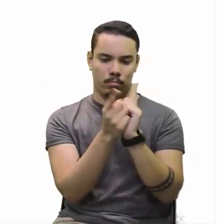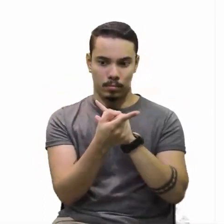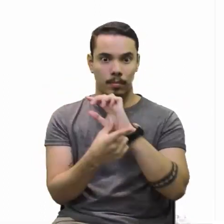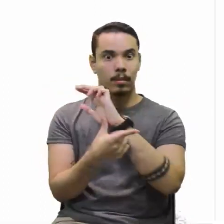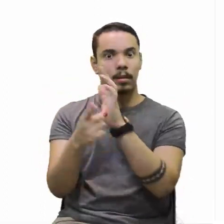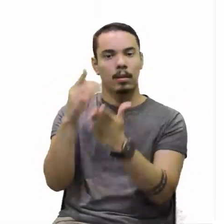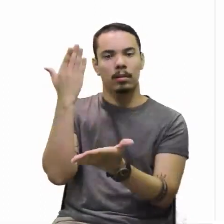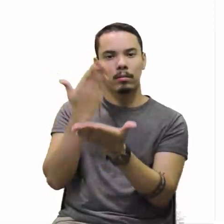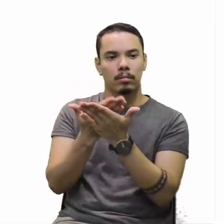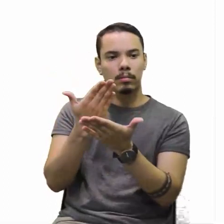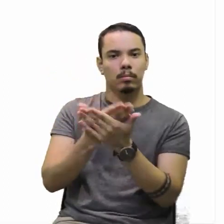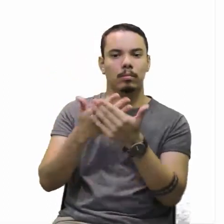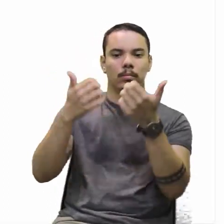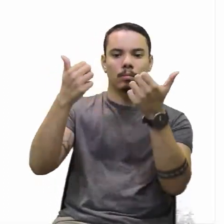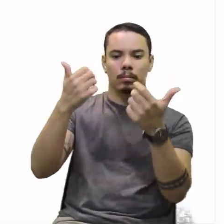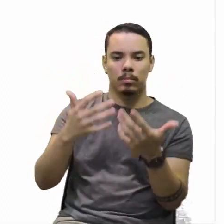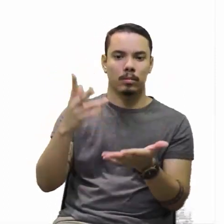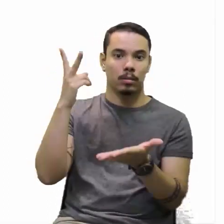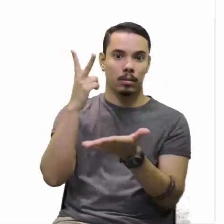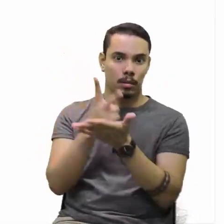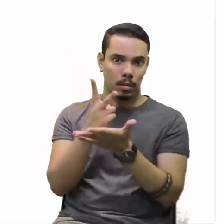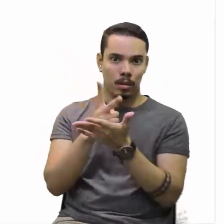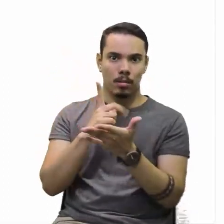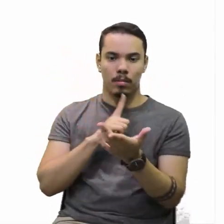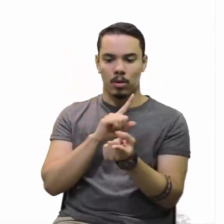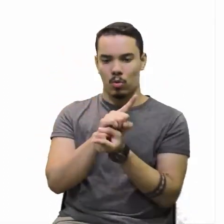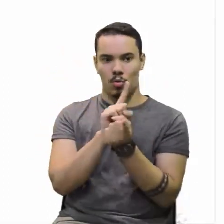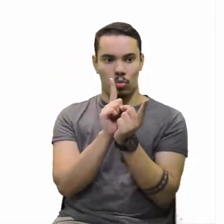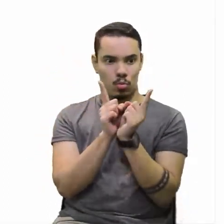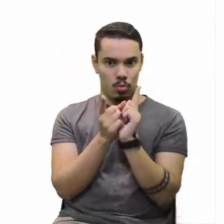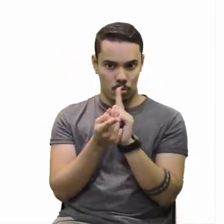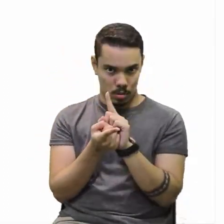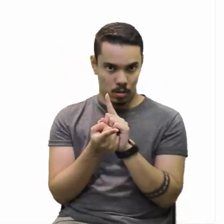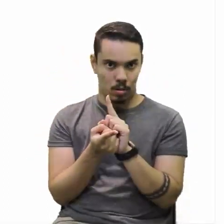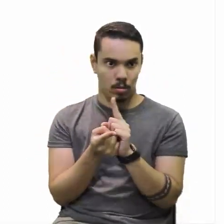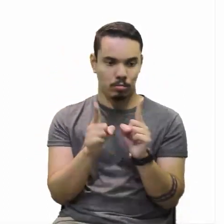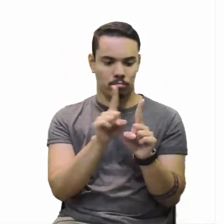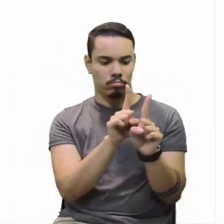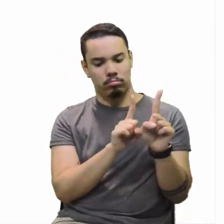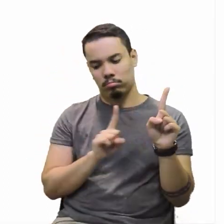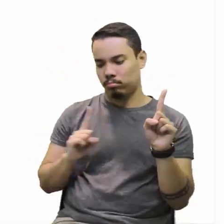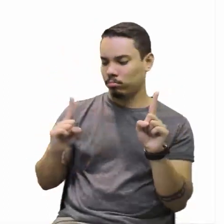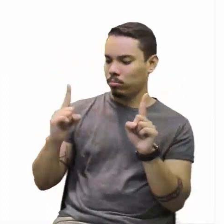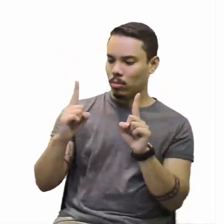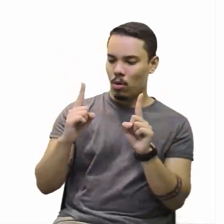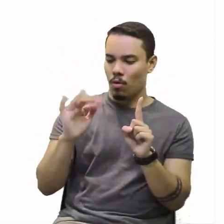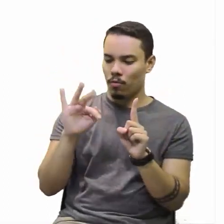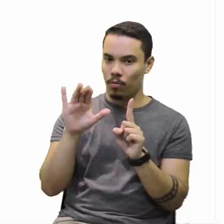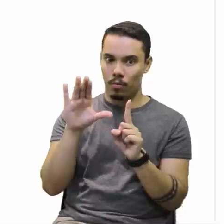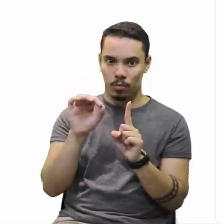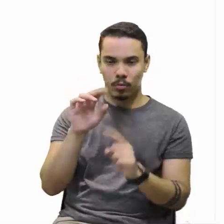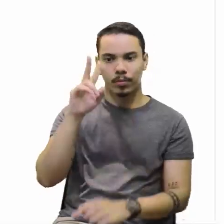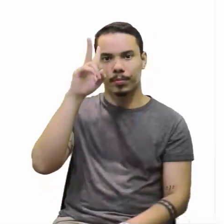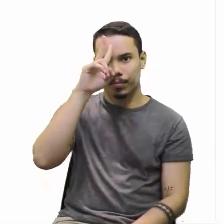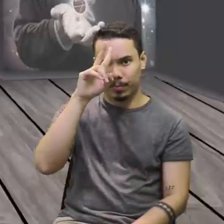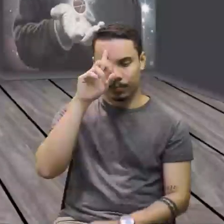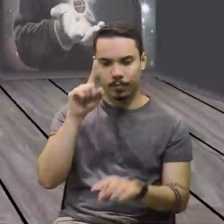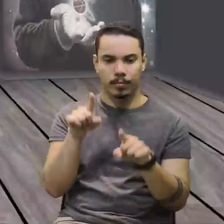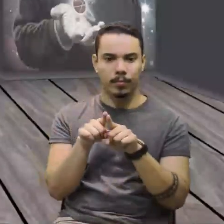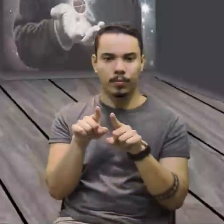na aula aí que sempre de oposição, tá? Se opondo ao fluxo. Lembrando aí, pessoal,